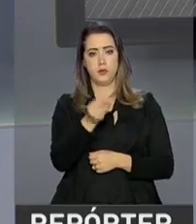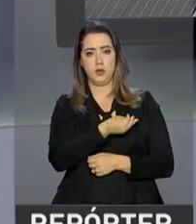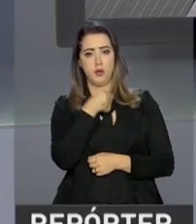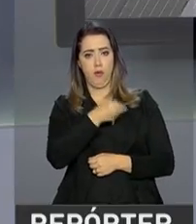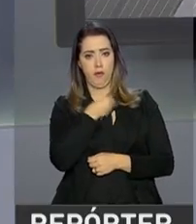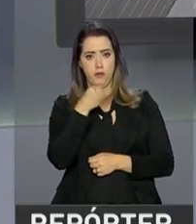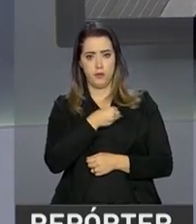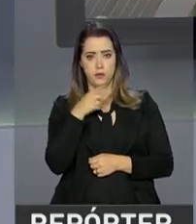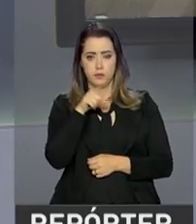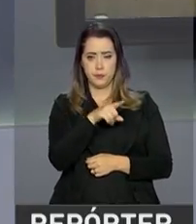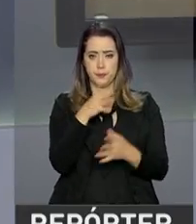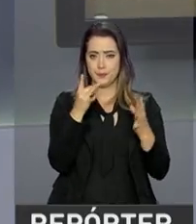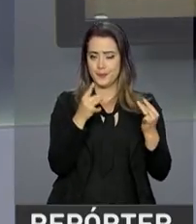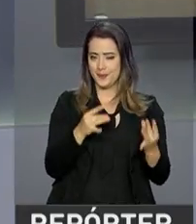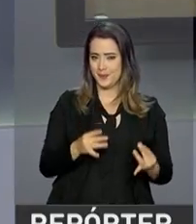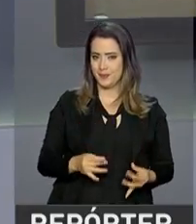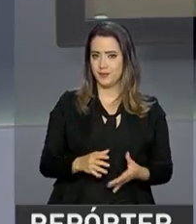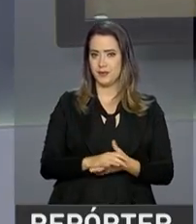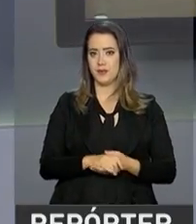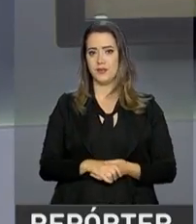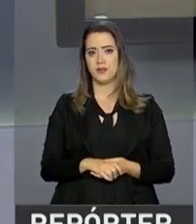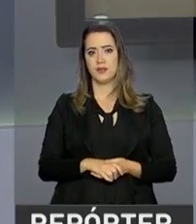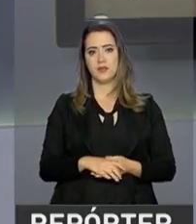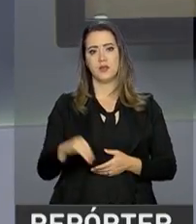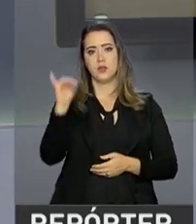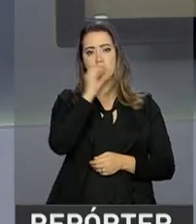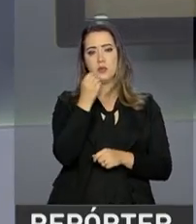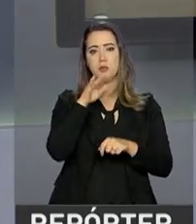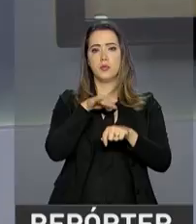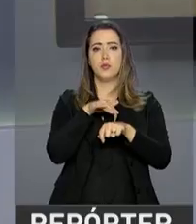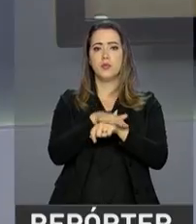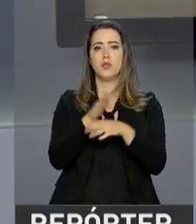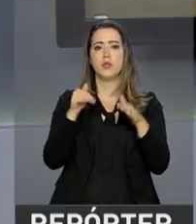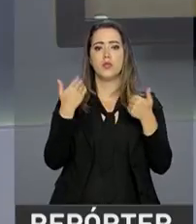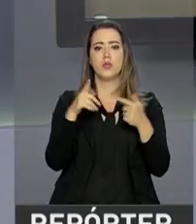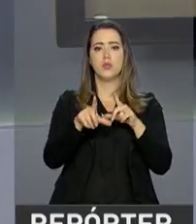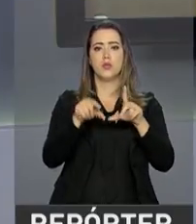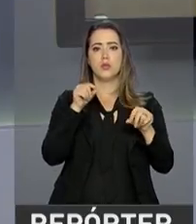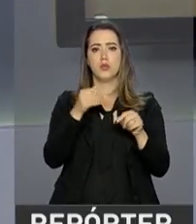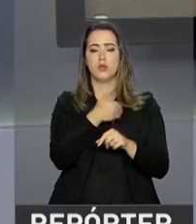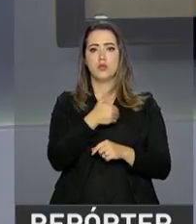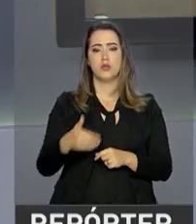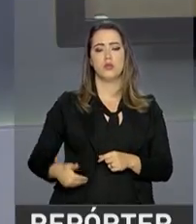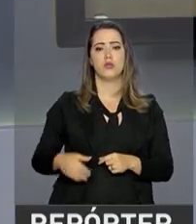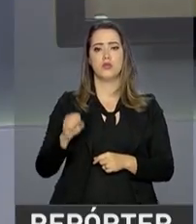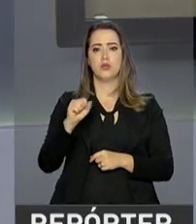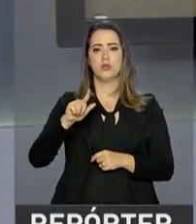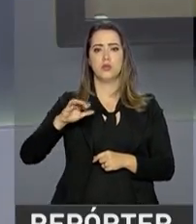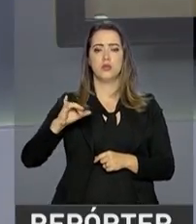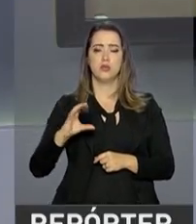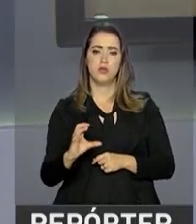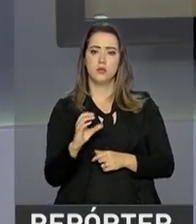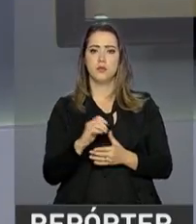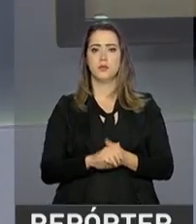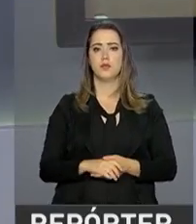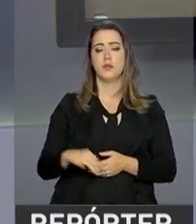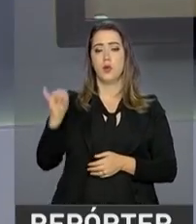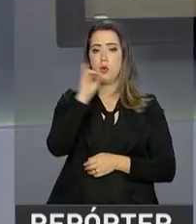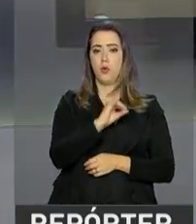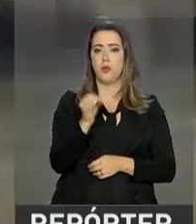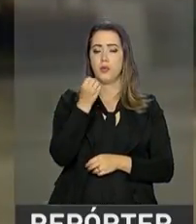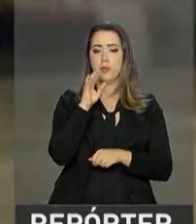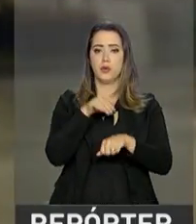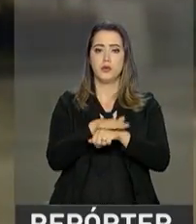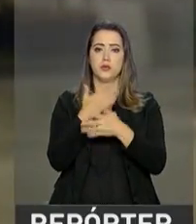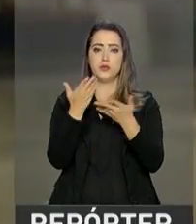repórter pablo mundim boa noite pablo qual a definição do governo sobre a selic boa noite alessandra